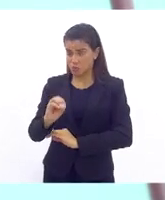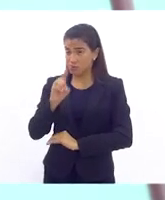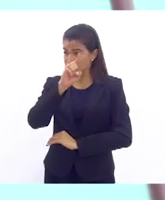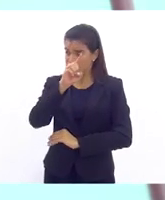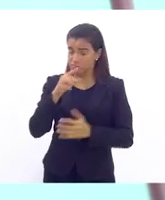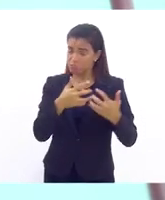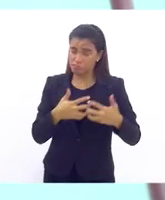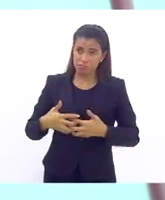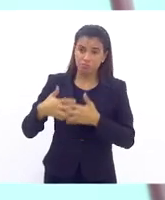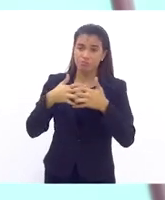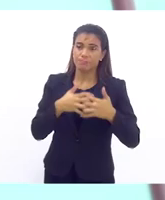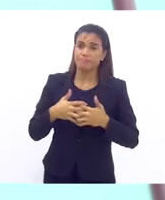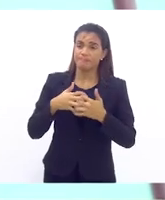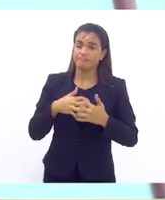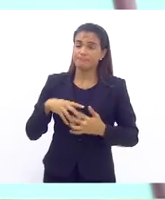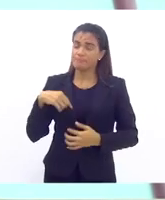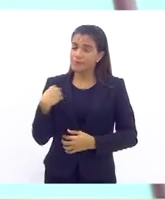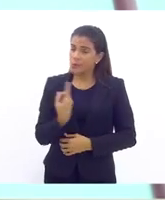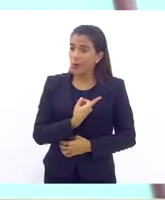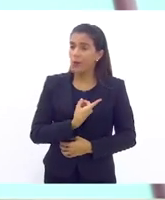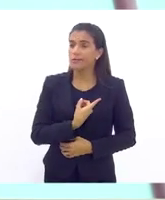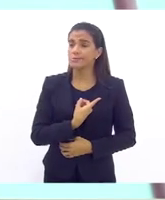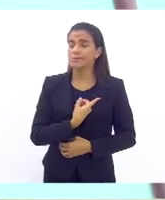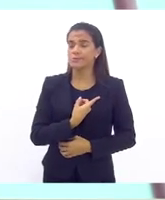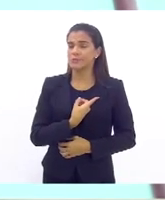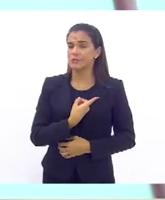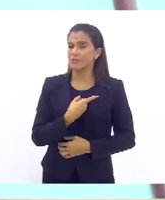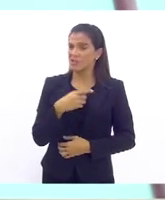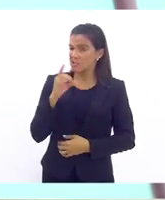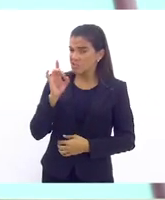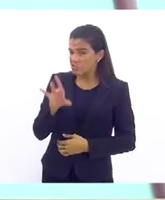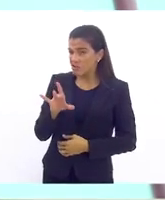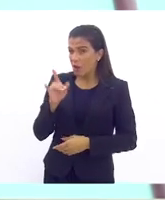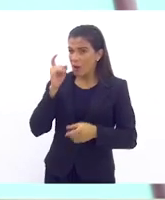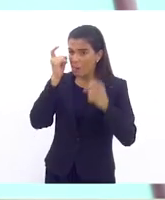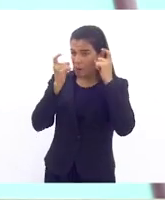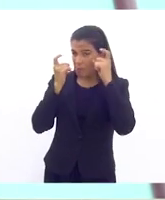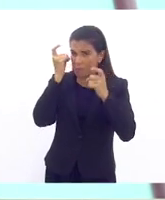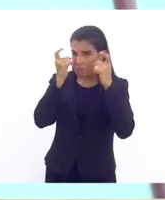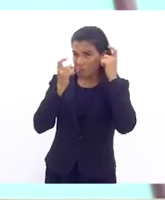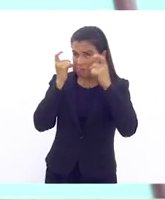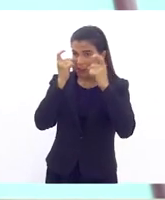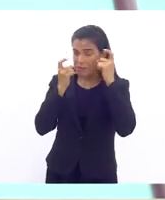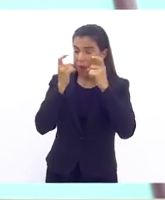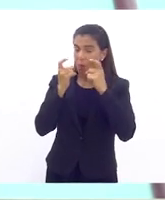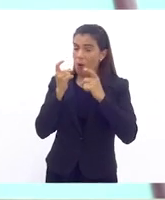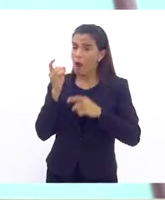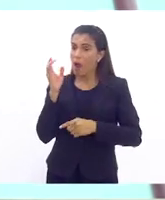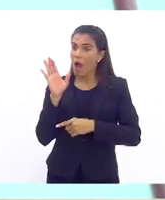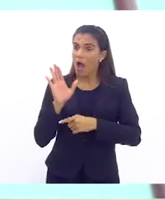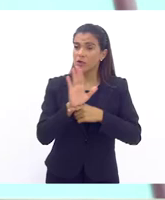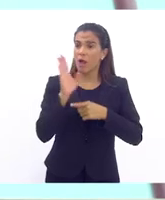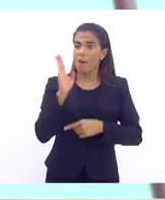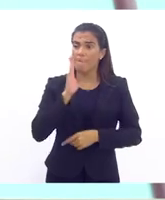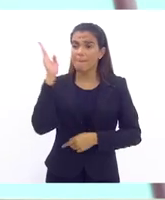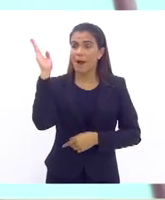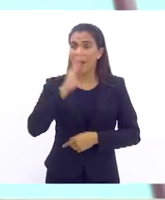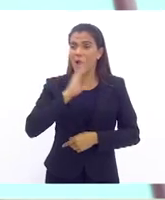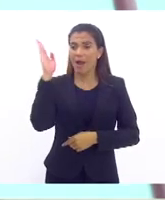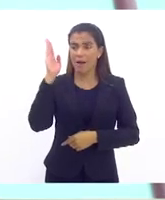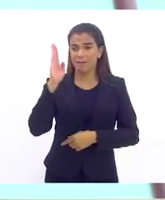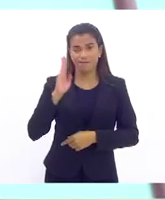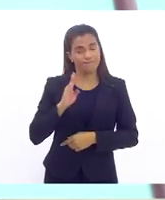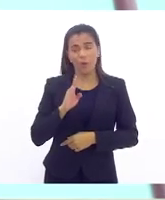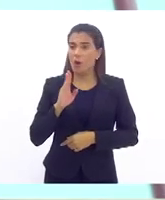lá e a gente tem não só a questão da das ações emergenciais e aí eu vejo aqui o pessoal Defesa Civil